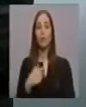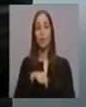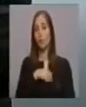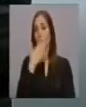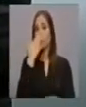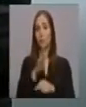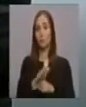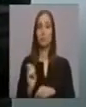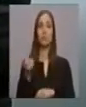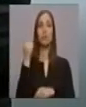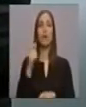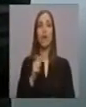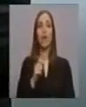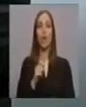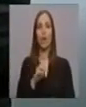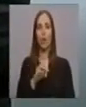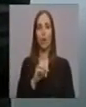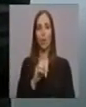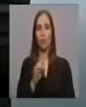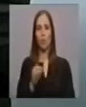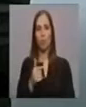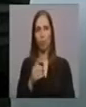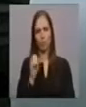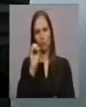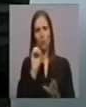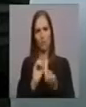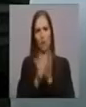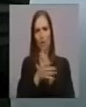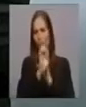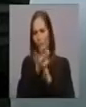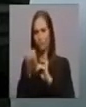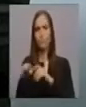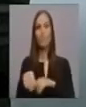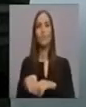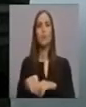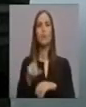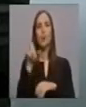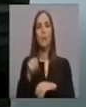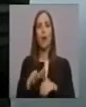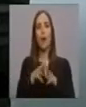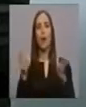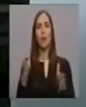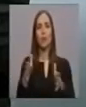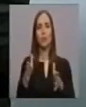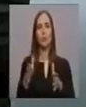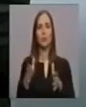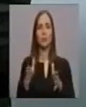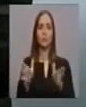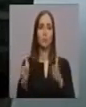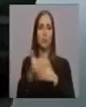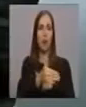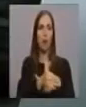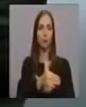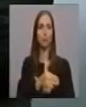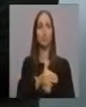lançar os ecopontos fomos pioneiros a tentar acabar com o plástico nas grandes superfícies mas continuamos a ser dos mais consomem pós tem